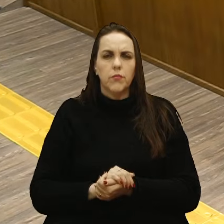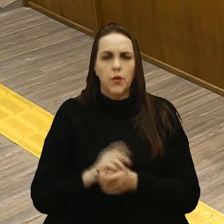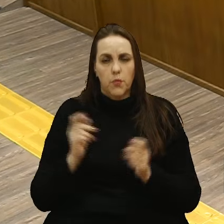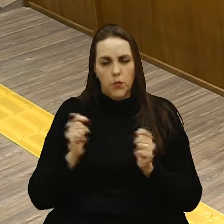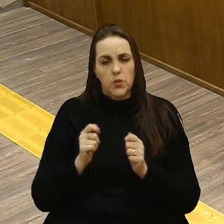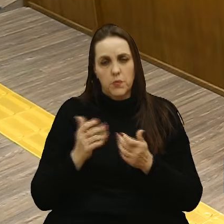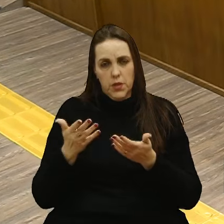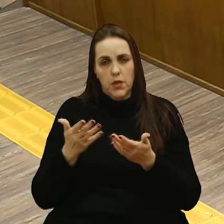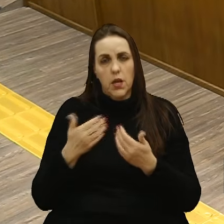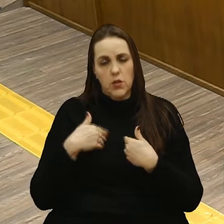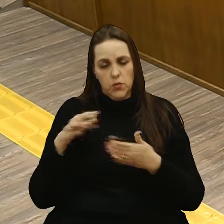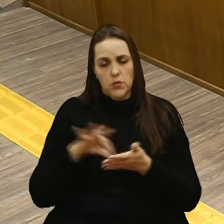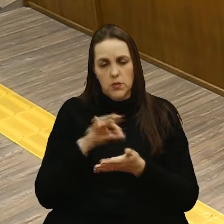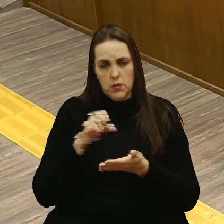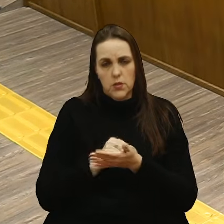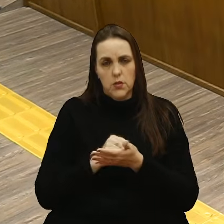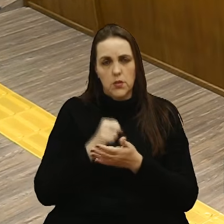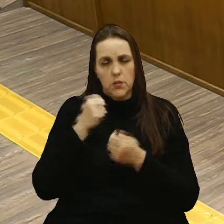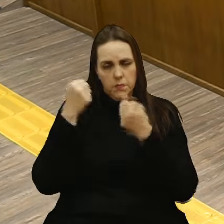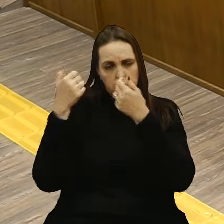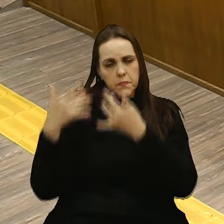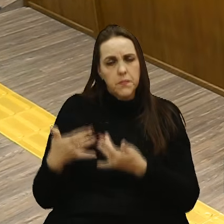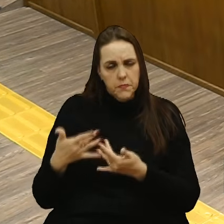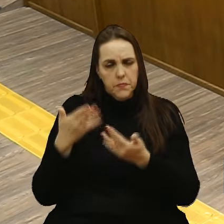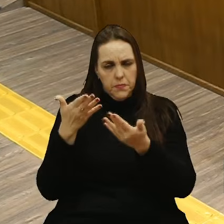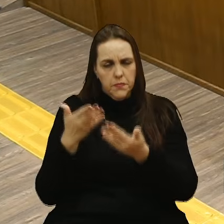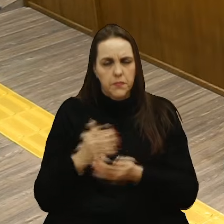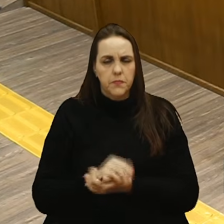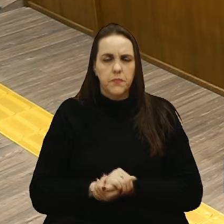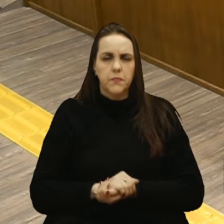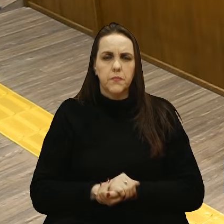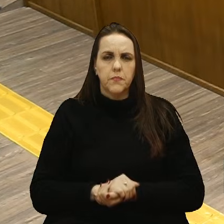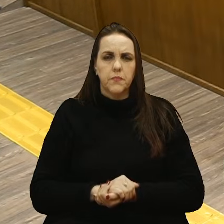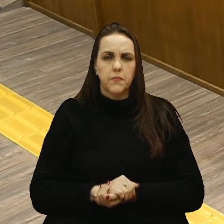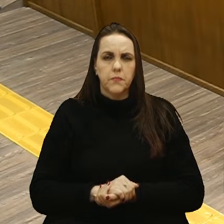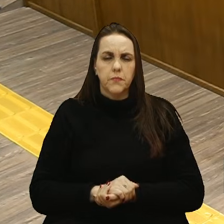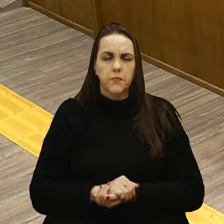que estou me inscrevendo para a manifestação.